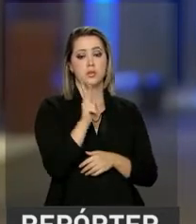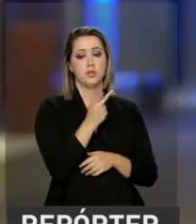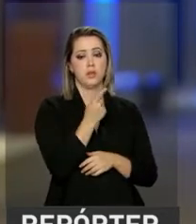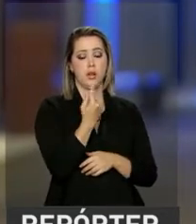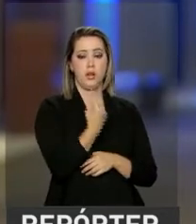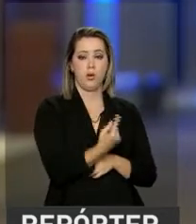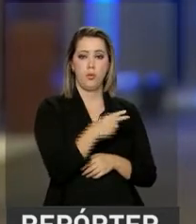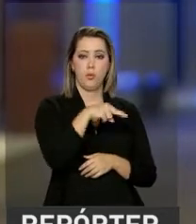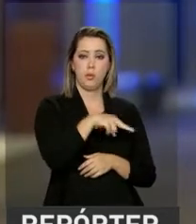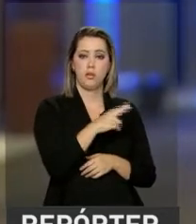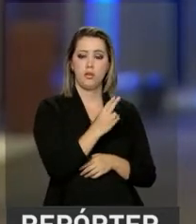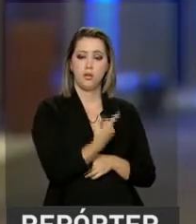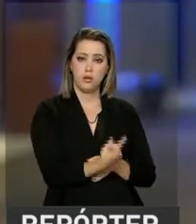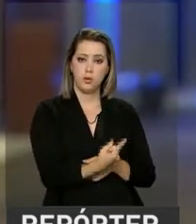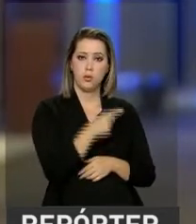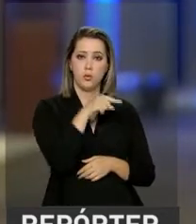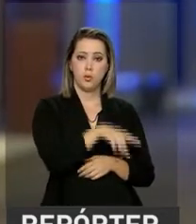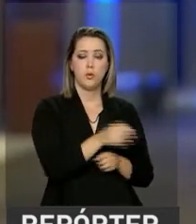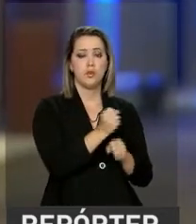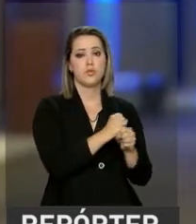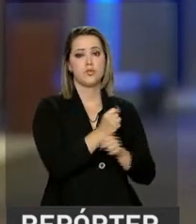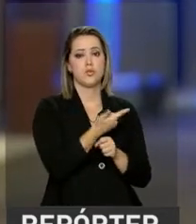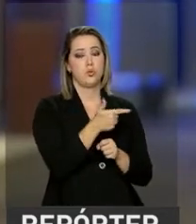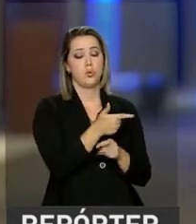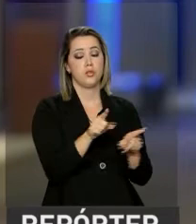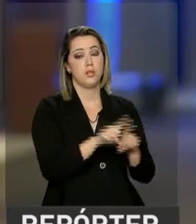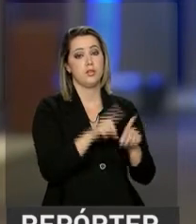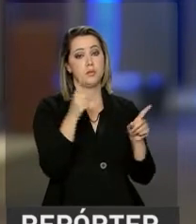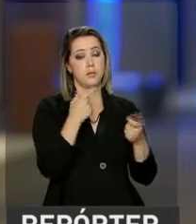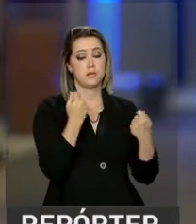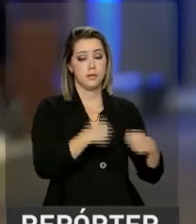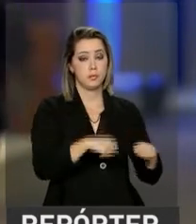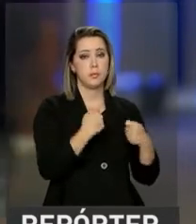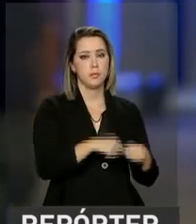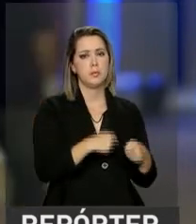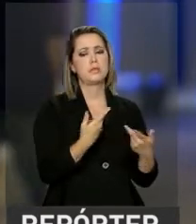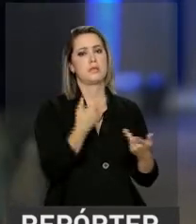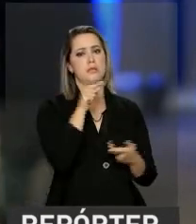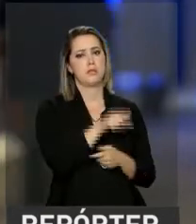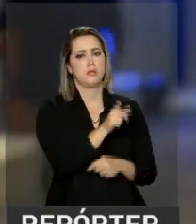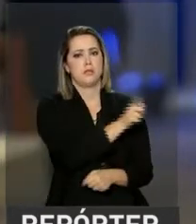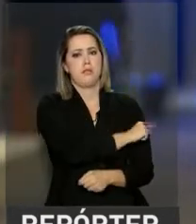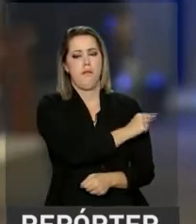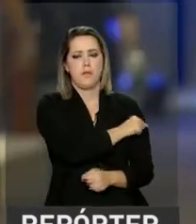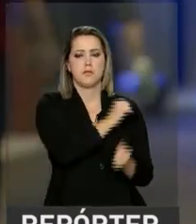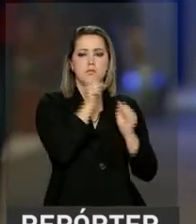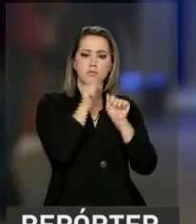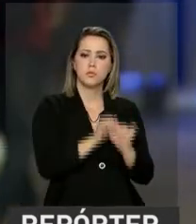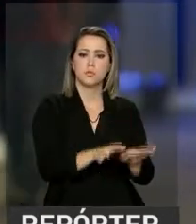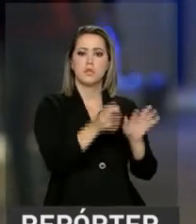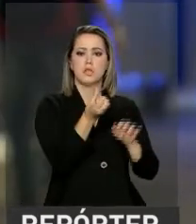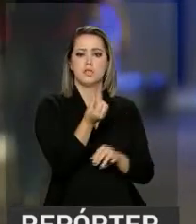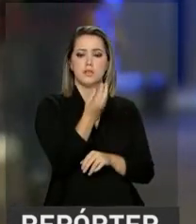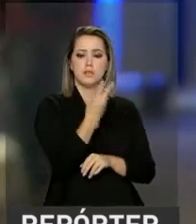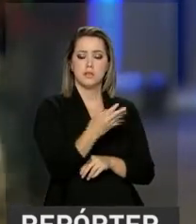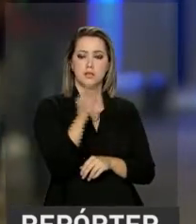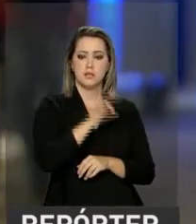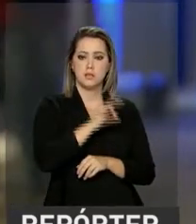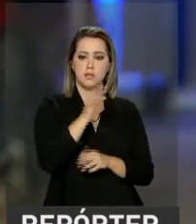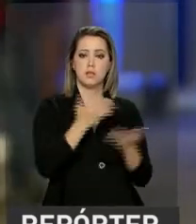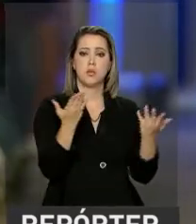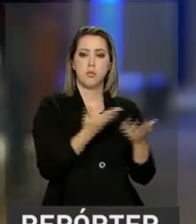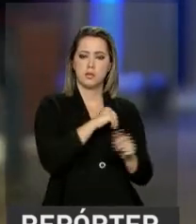não. Então, como a notícia não está no ar, as pessoas não se preocupam. Mas é fundamental ampliarmos a cobertura atual de 63% para